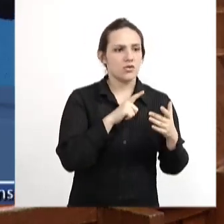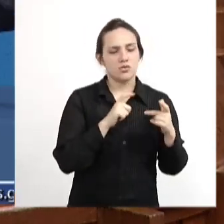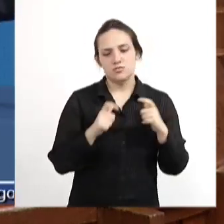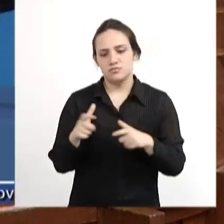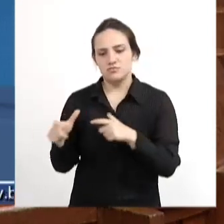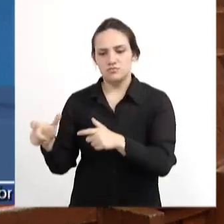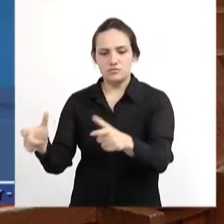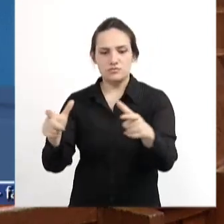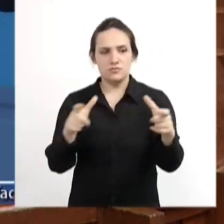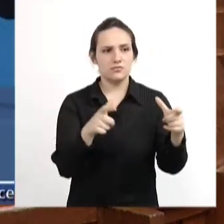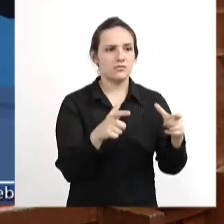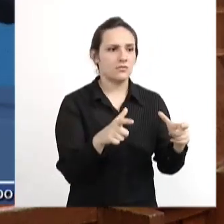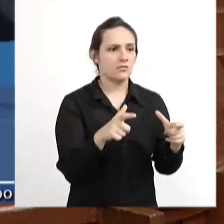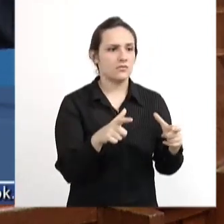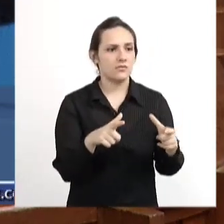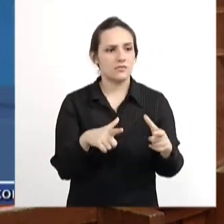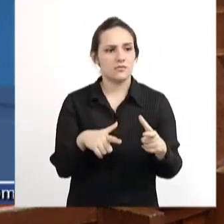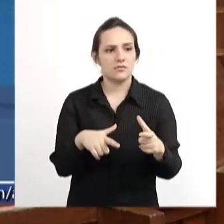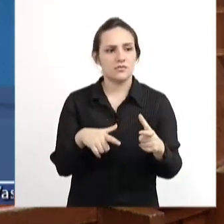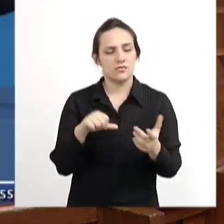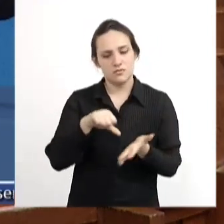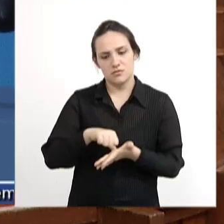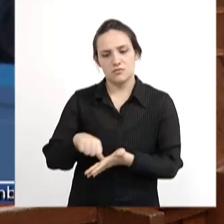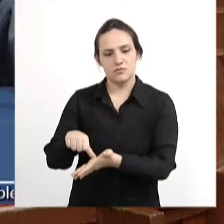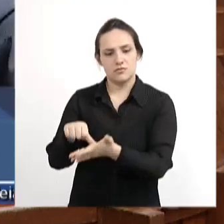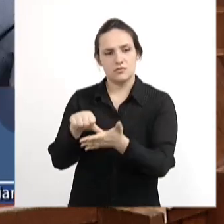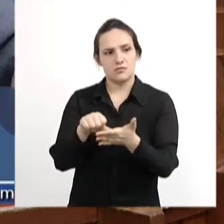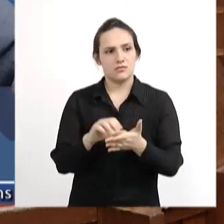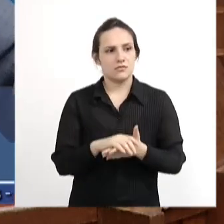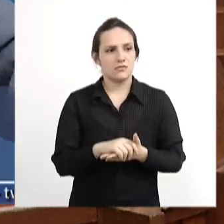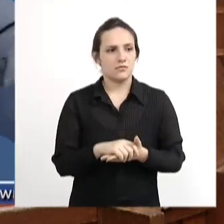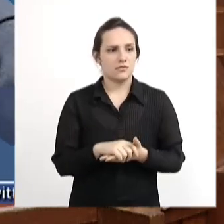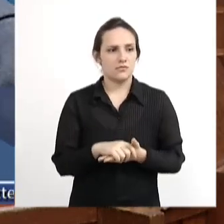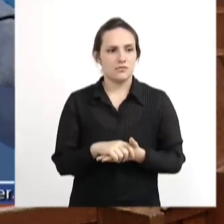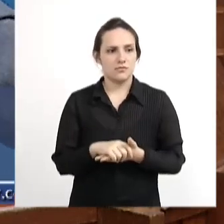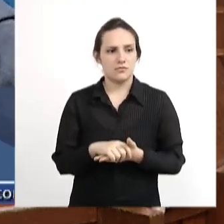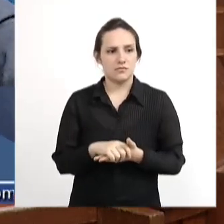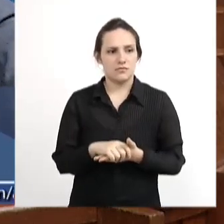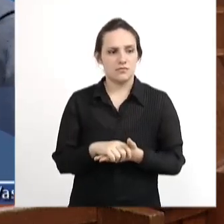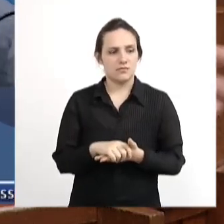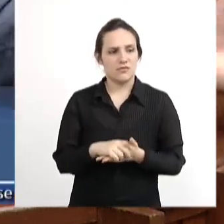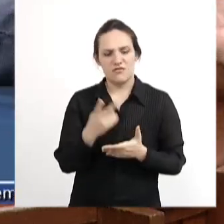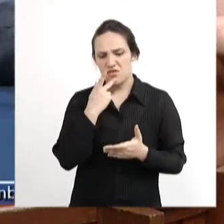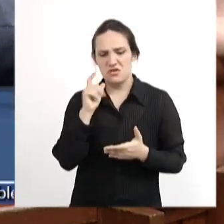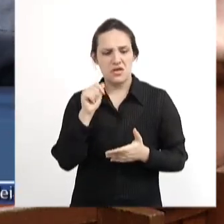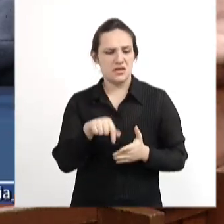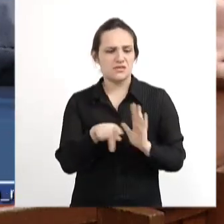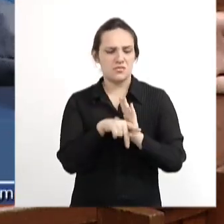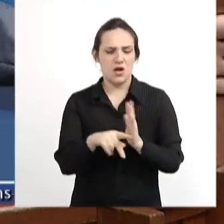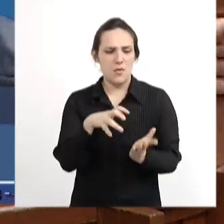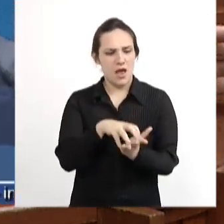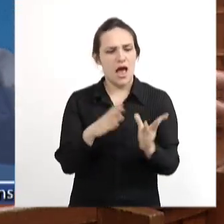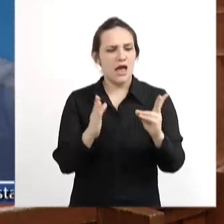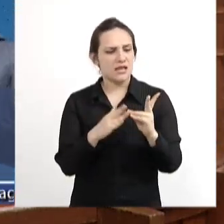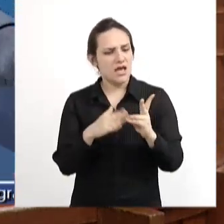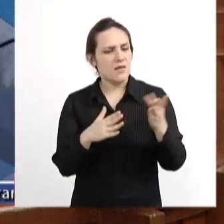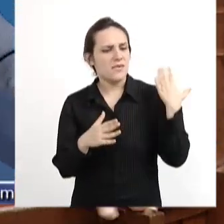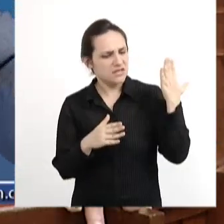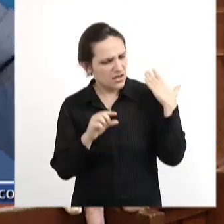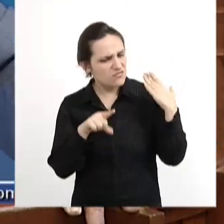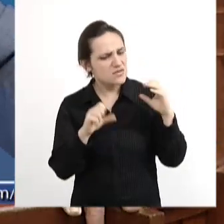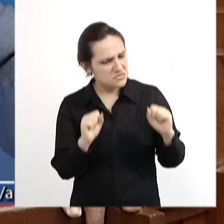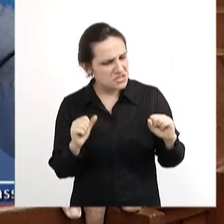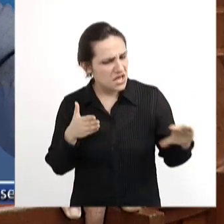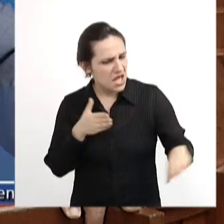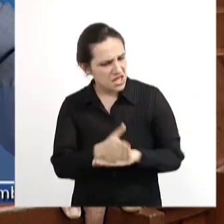Dourados Peguá, Iguatemi Peguá, Amambai Peguá, e colocou um ponto como uma aldeia desativada, incentivando os índios